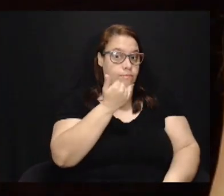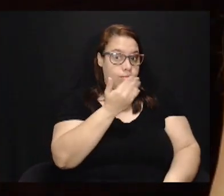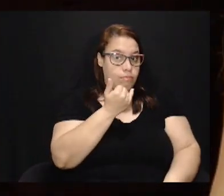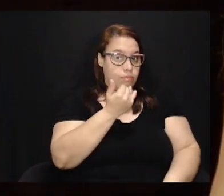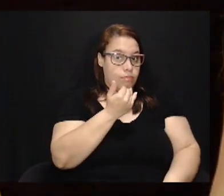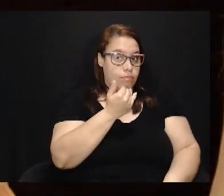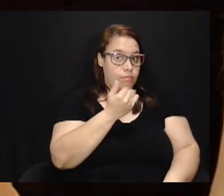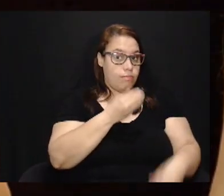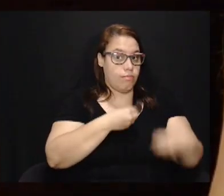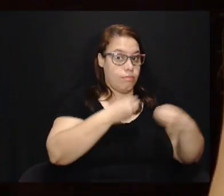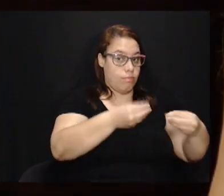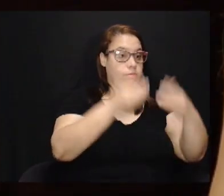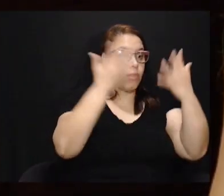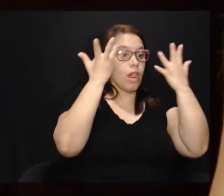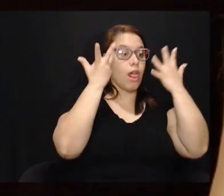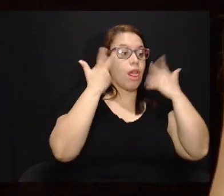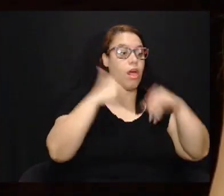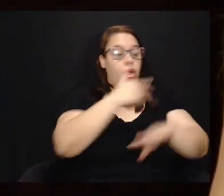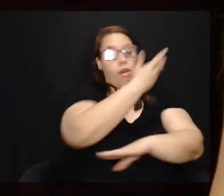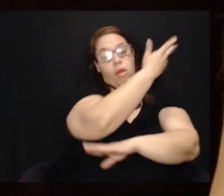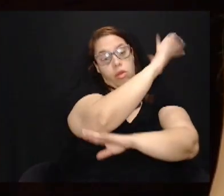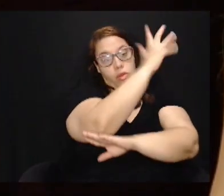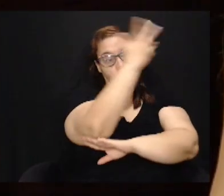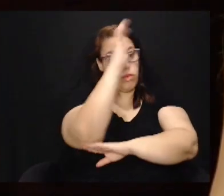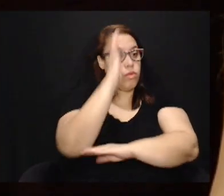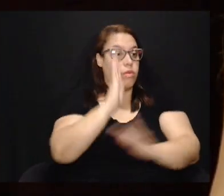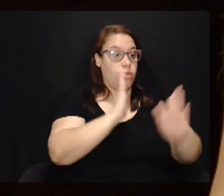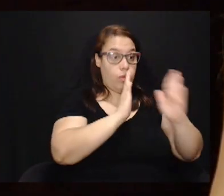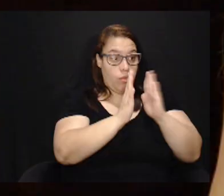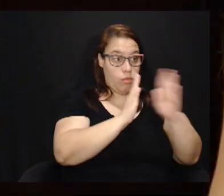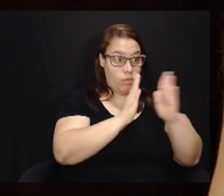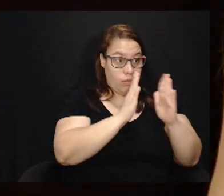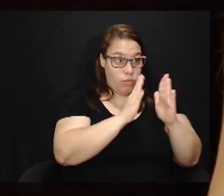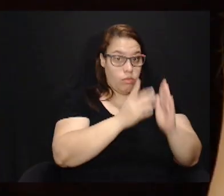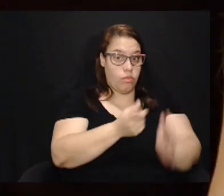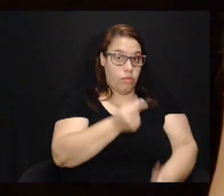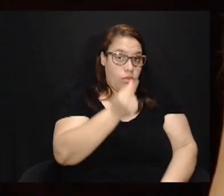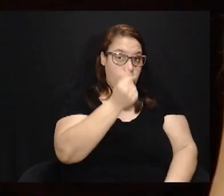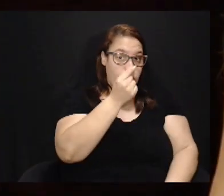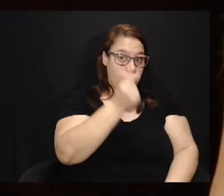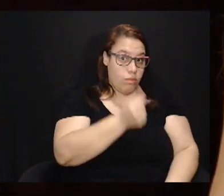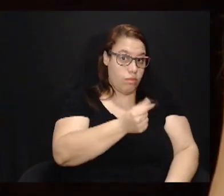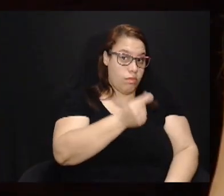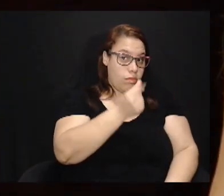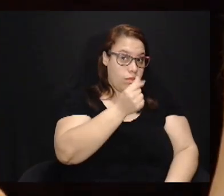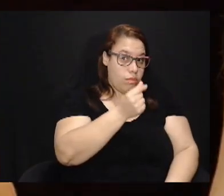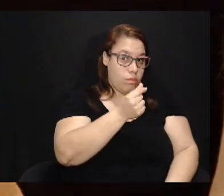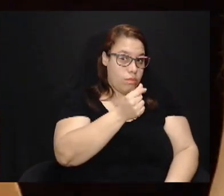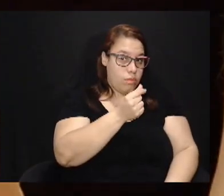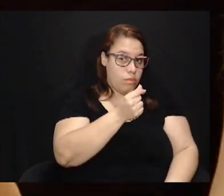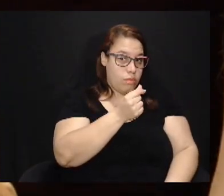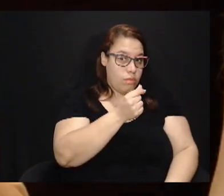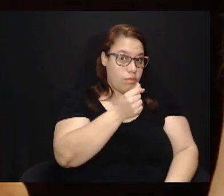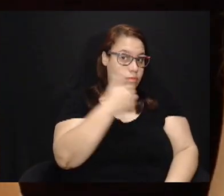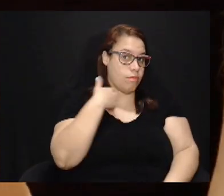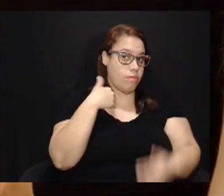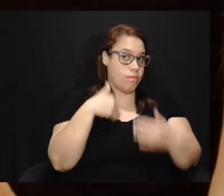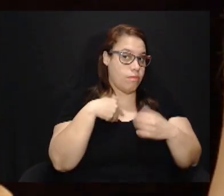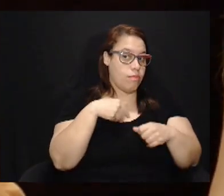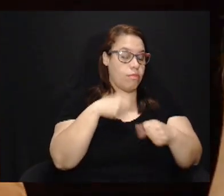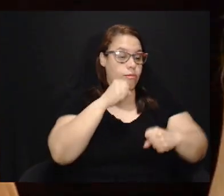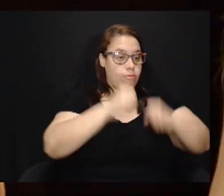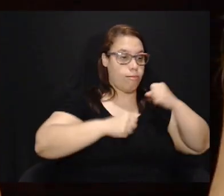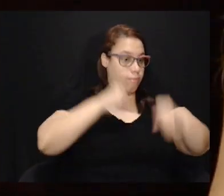na natureza e na época tinha um custo, né? O custo era muito mais físico, então tinha que correr, usar